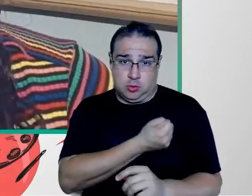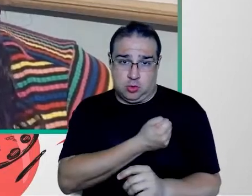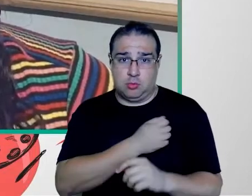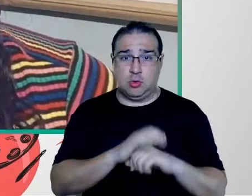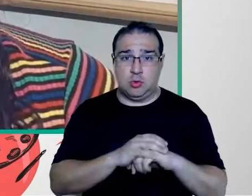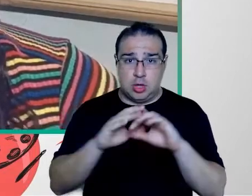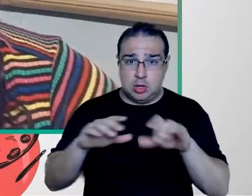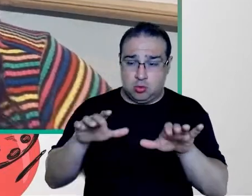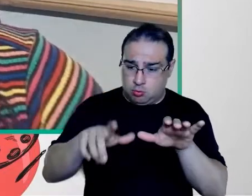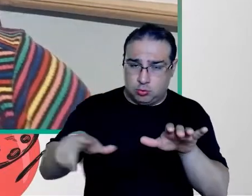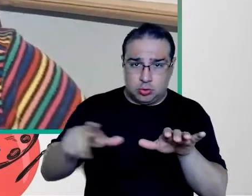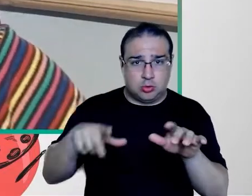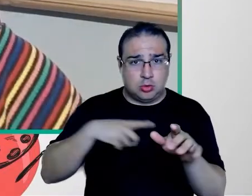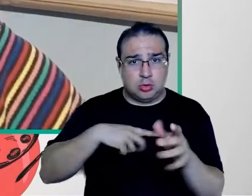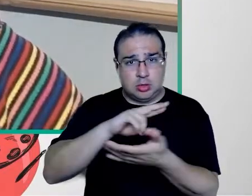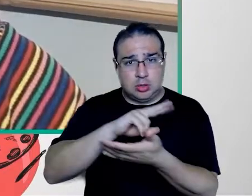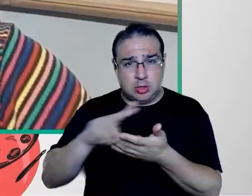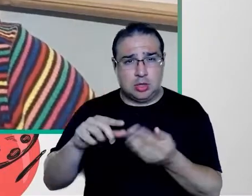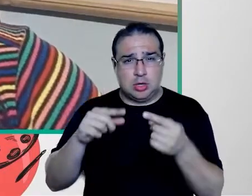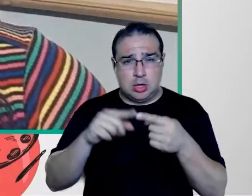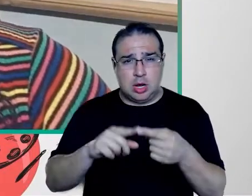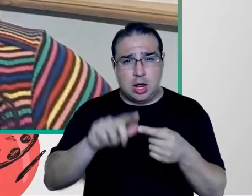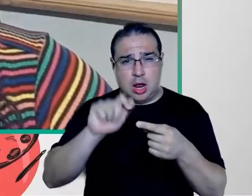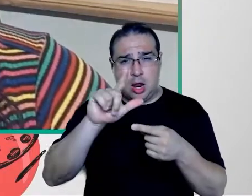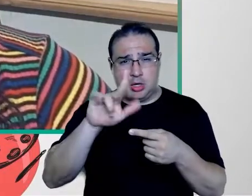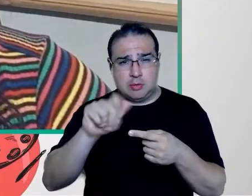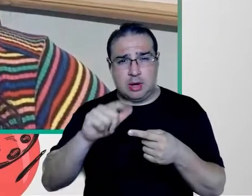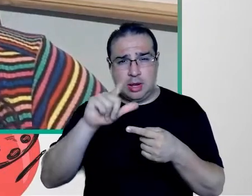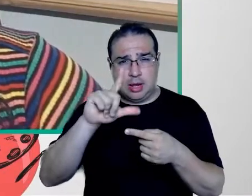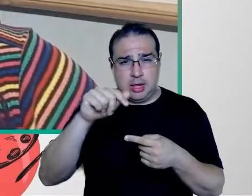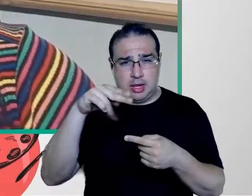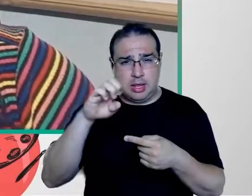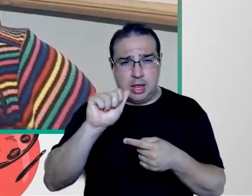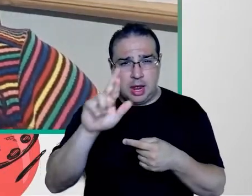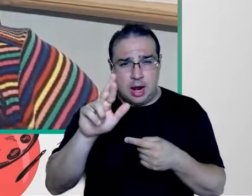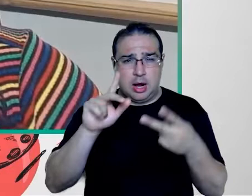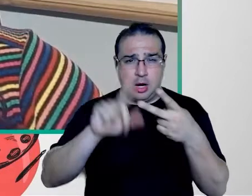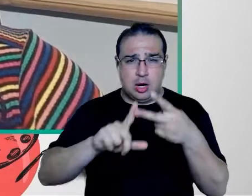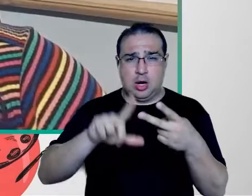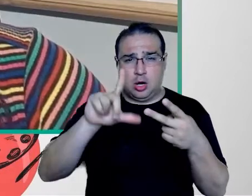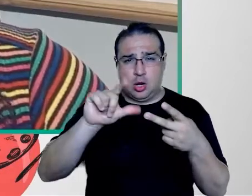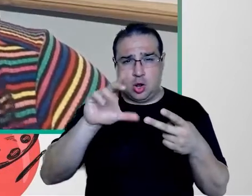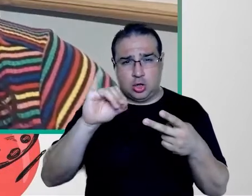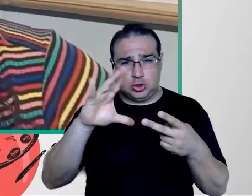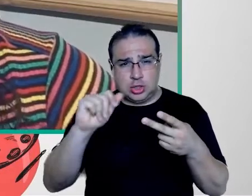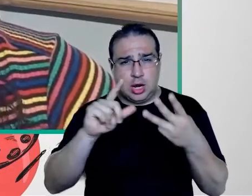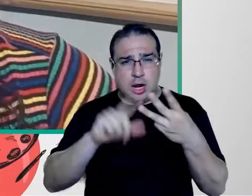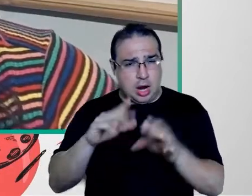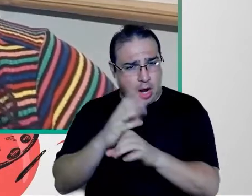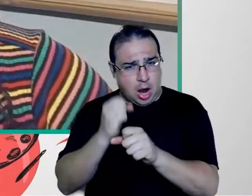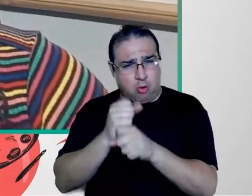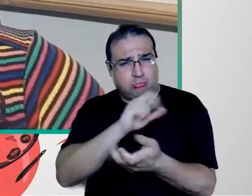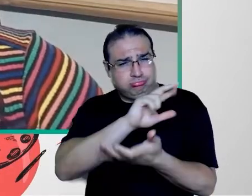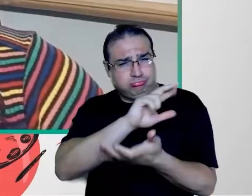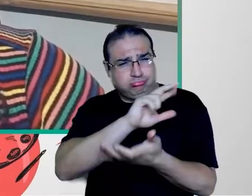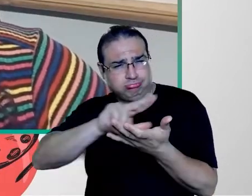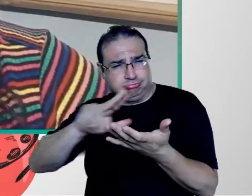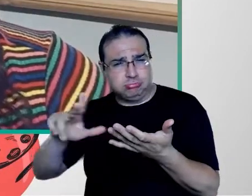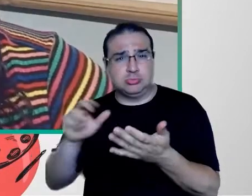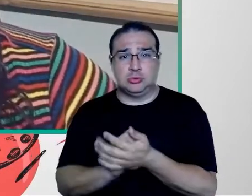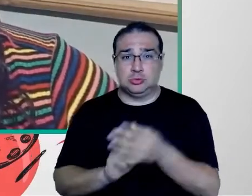numéricos computacionais, álgebra linear, geometria analítica, lógica, cálculo, entre